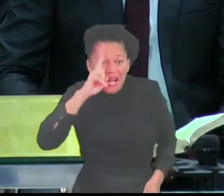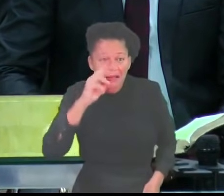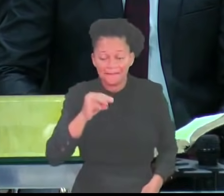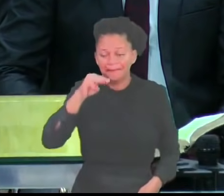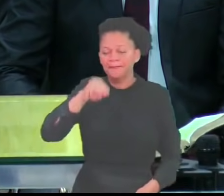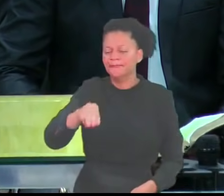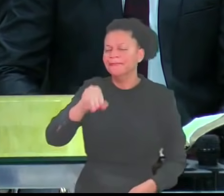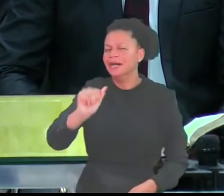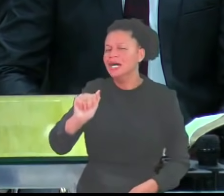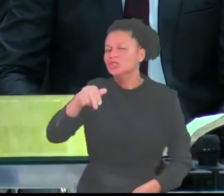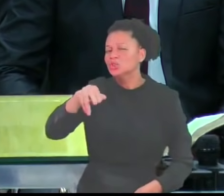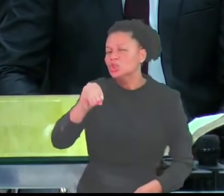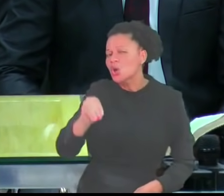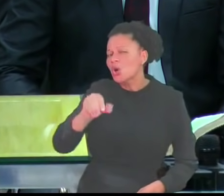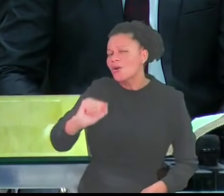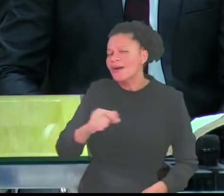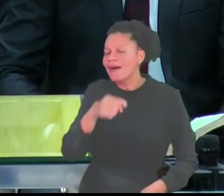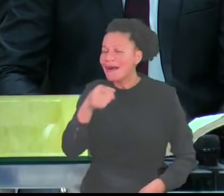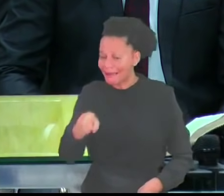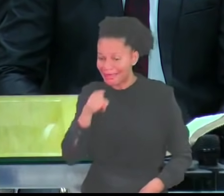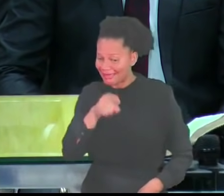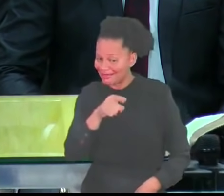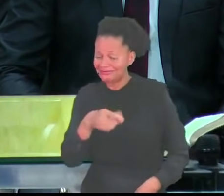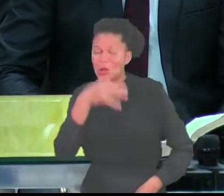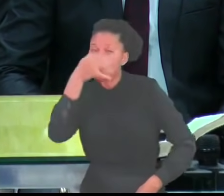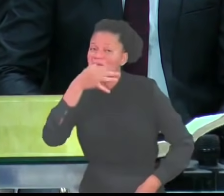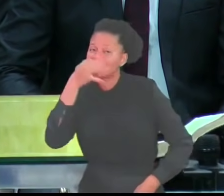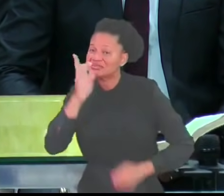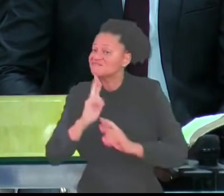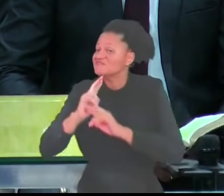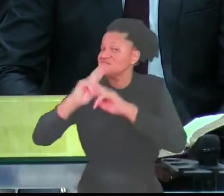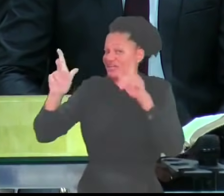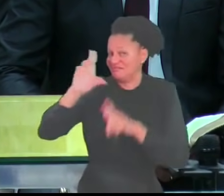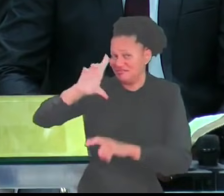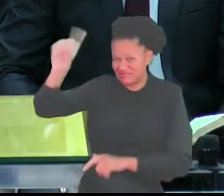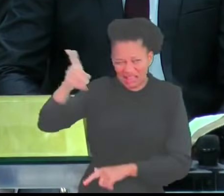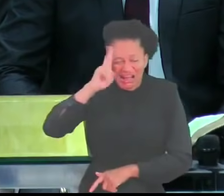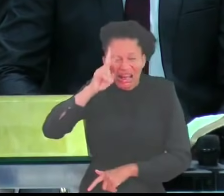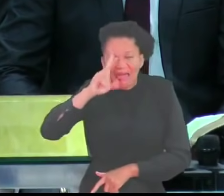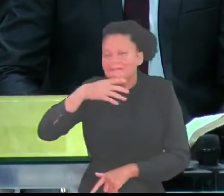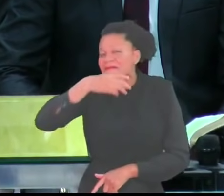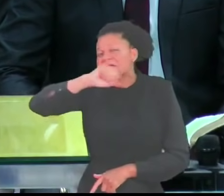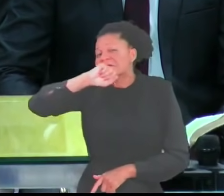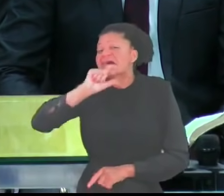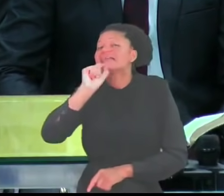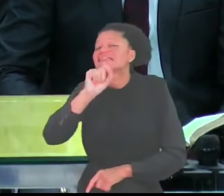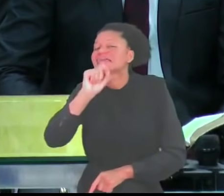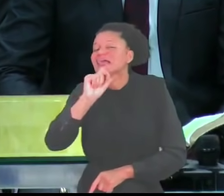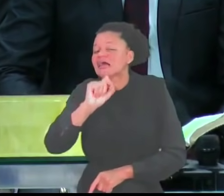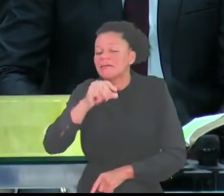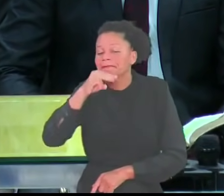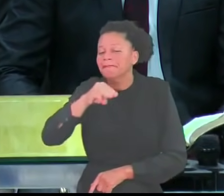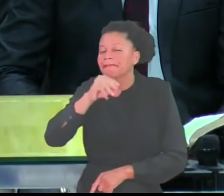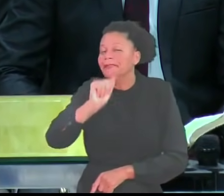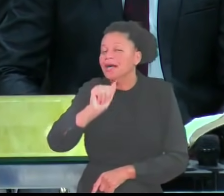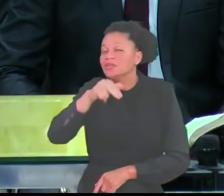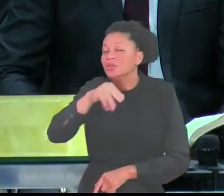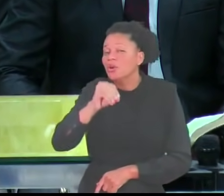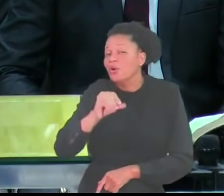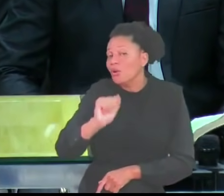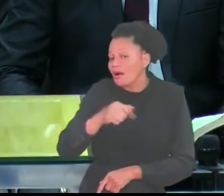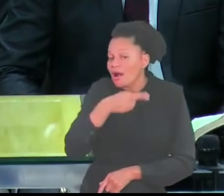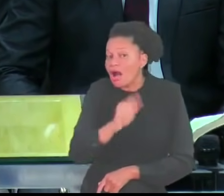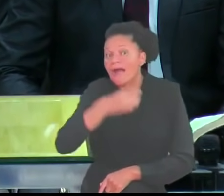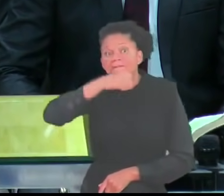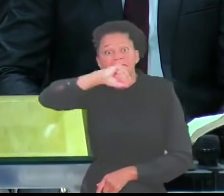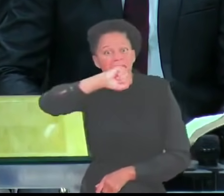Manoá? Manoá também, ele tinha uma ideia equivocada de Deus. Manoá era pai de quem? Você, essa igreja, está lembrada? Sansão. Manoá era pai de Sansão.